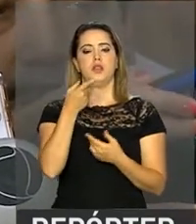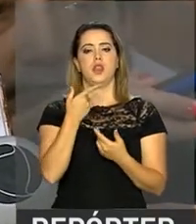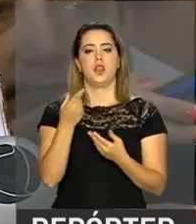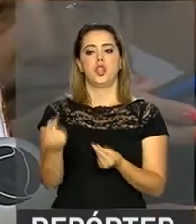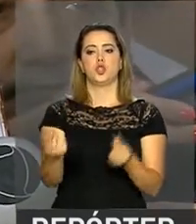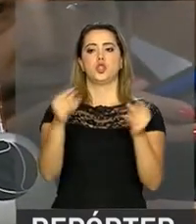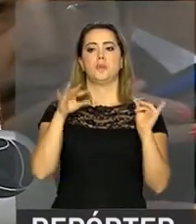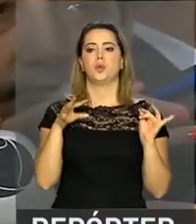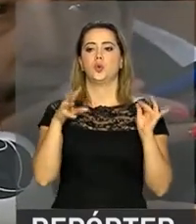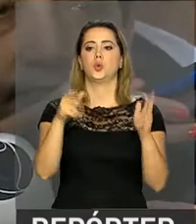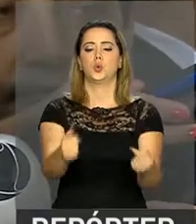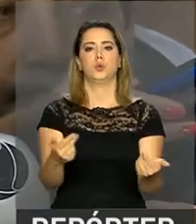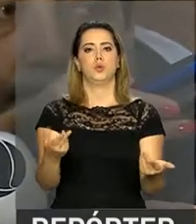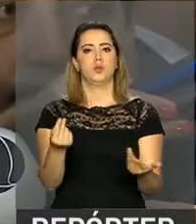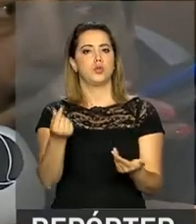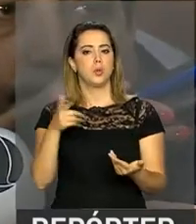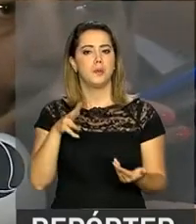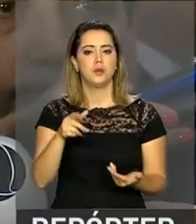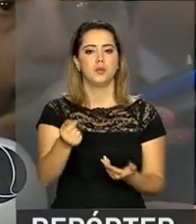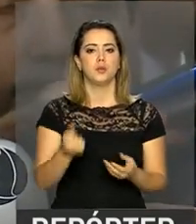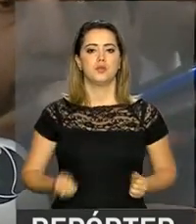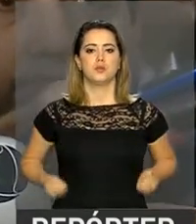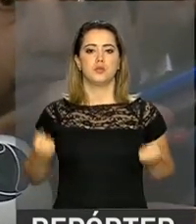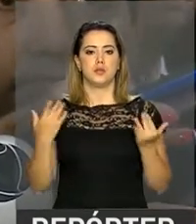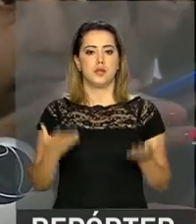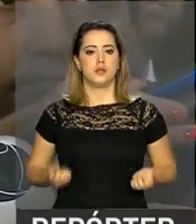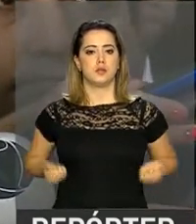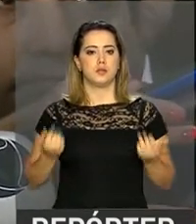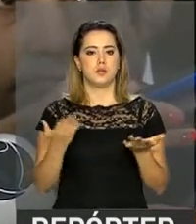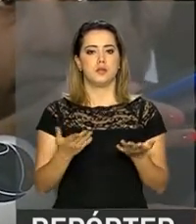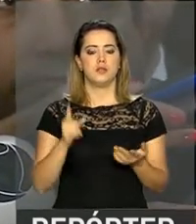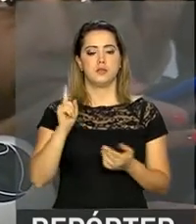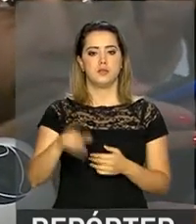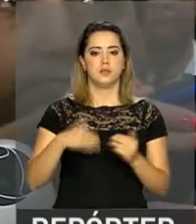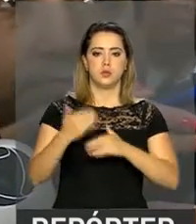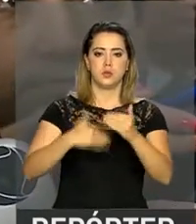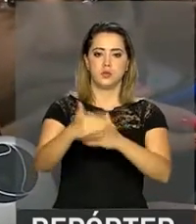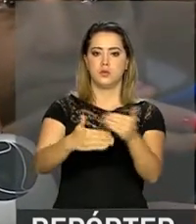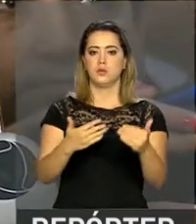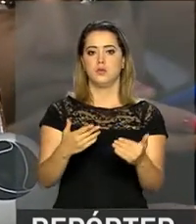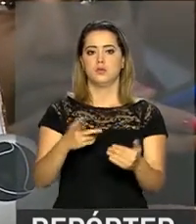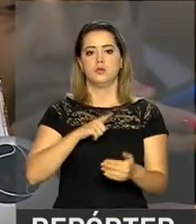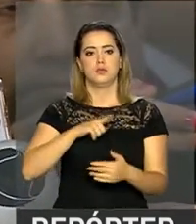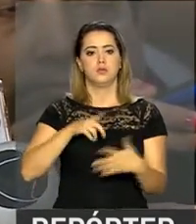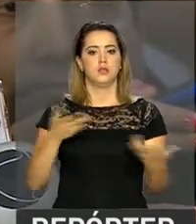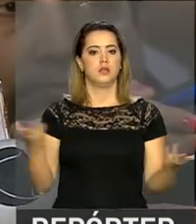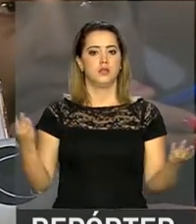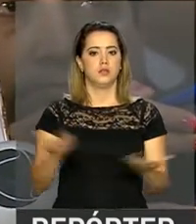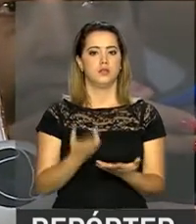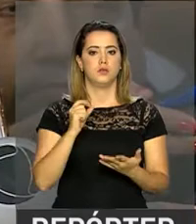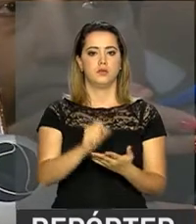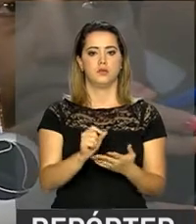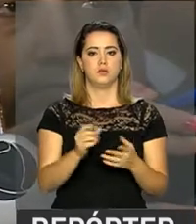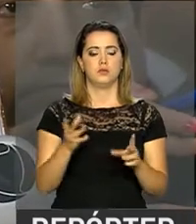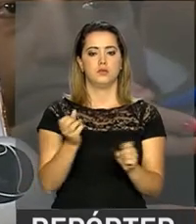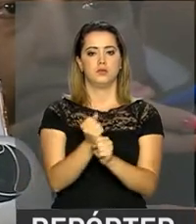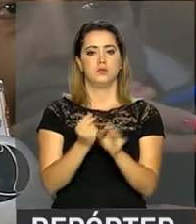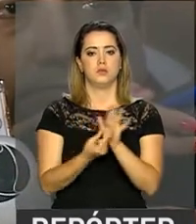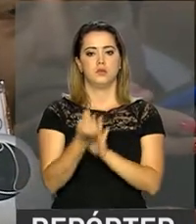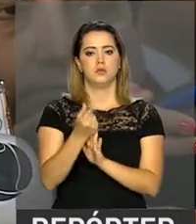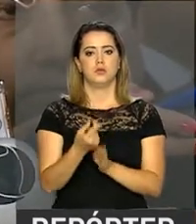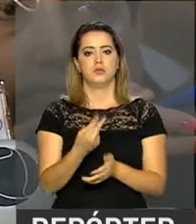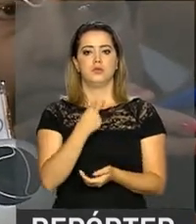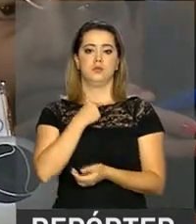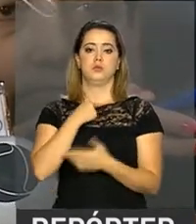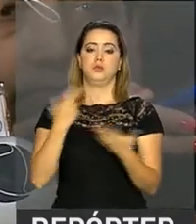Não adianta a gente continuar achando que os gastos obrigatórios primários eles vão continuar existindo da forma como eles existem hoje no orçamento da União. Não tem